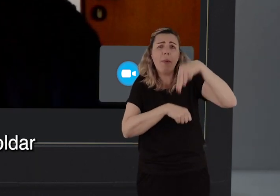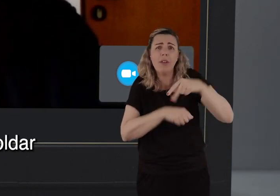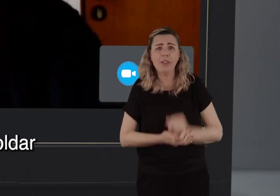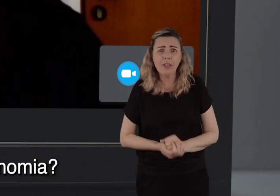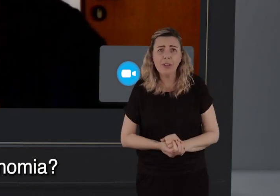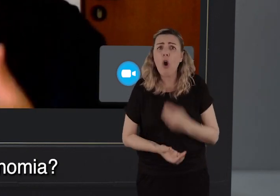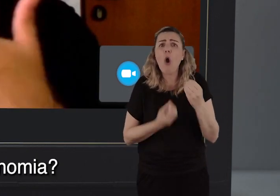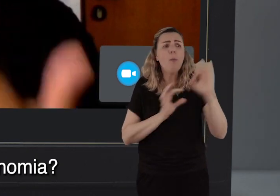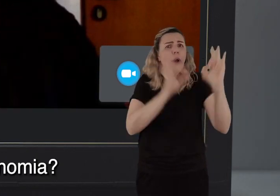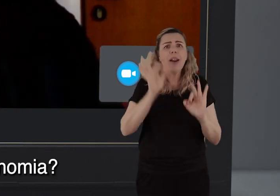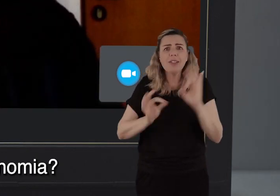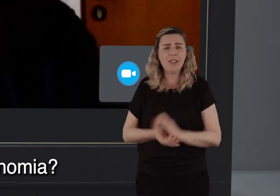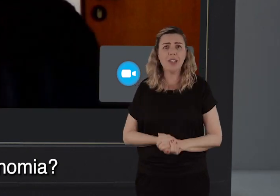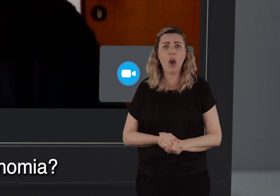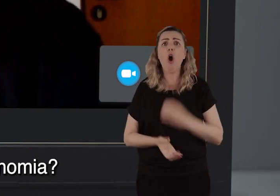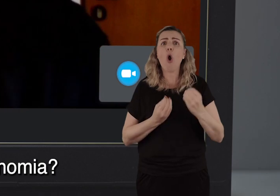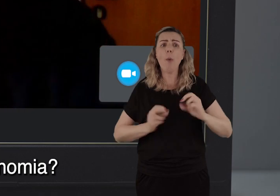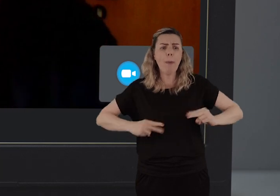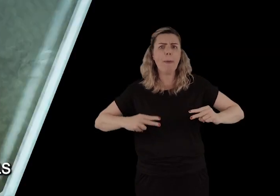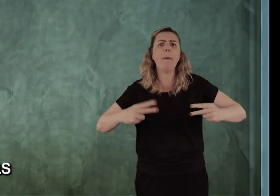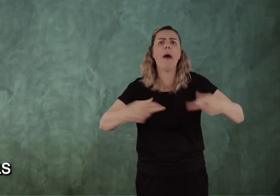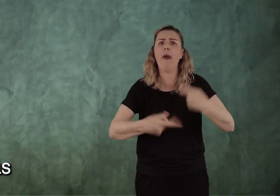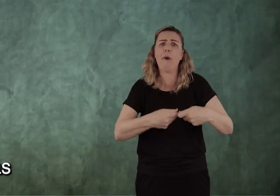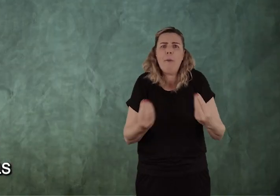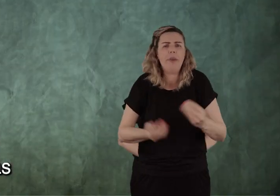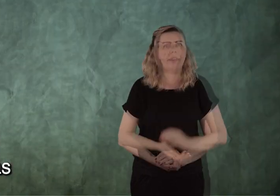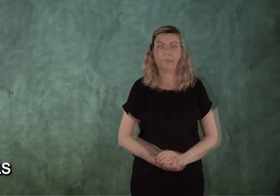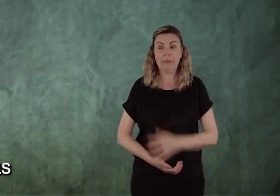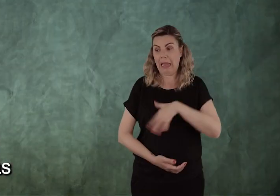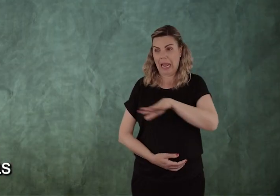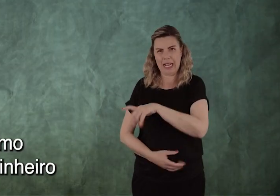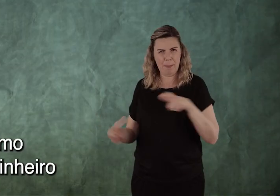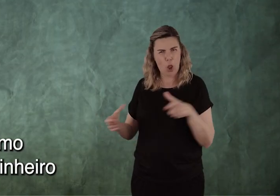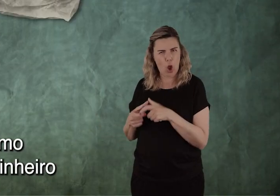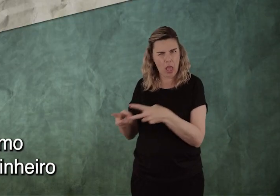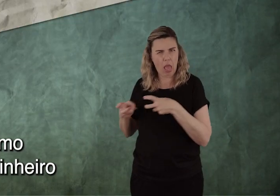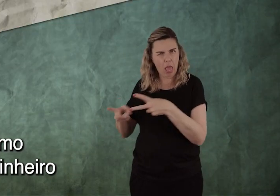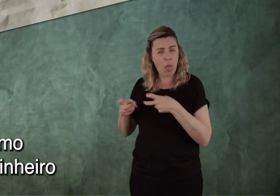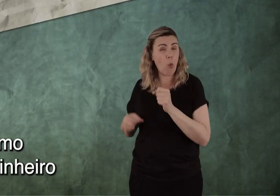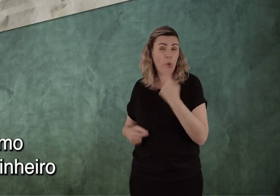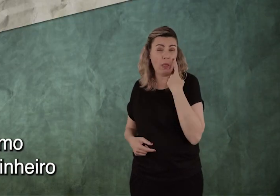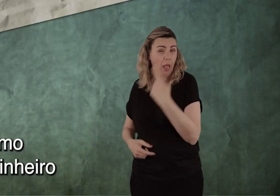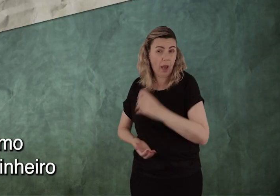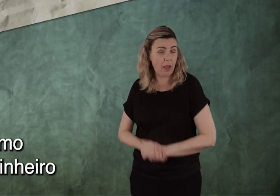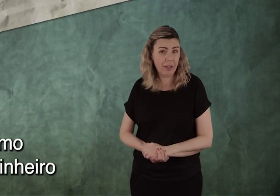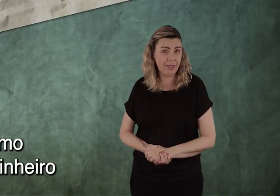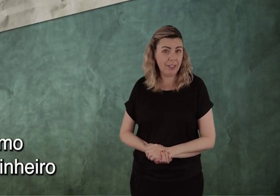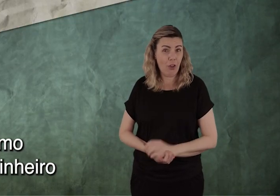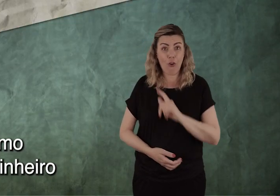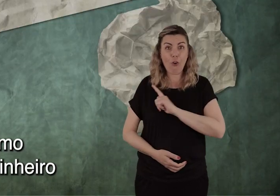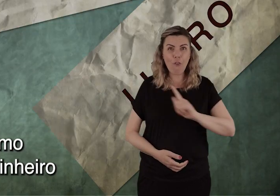se moldar a economia? Como é que vai se autorreproduzir a economia? Para esses rentistas, o que interessa mesmo é